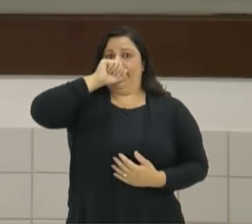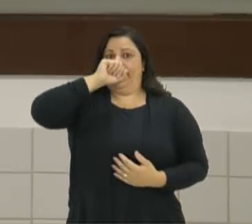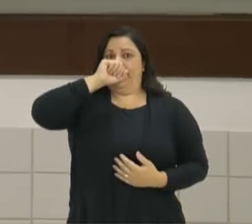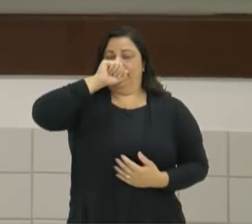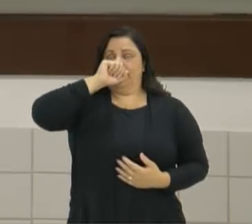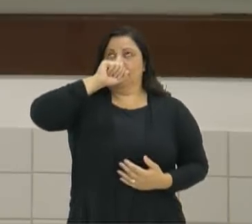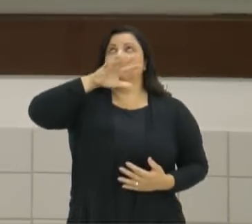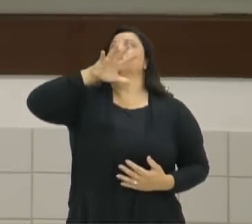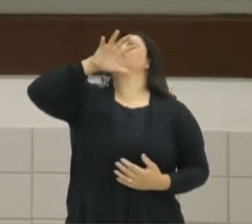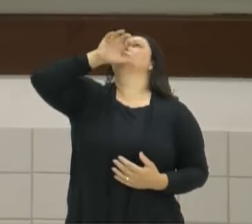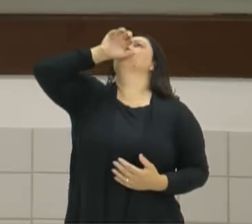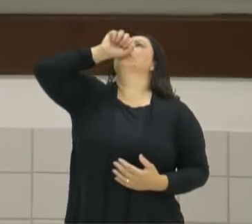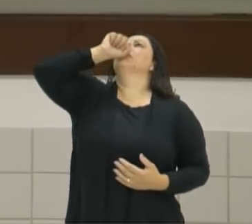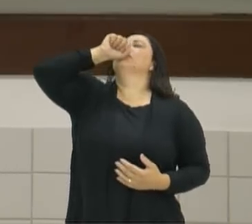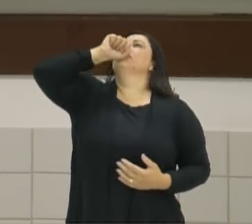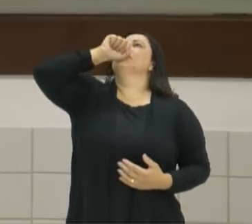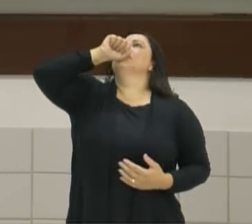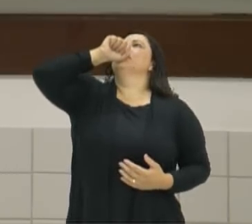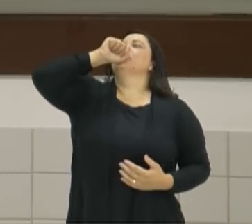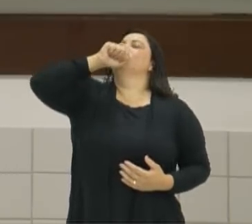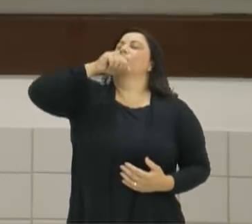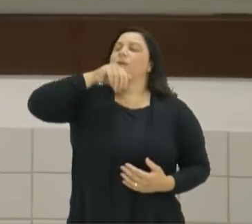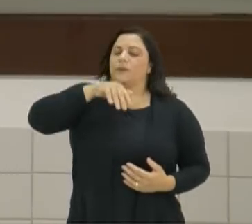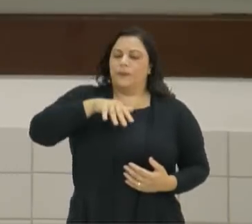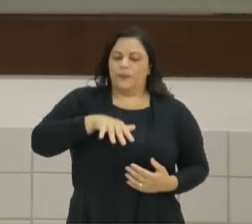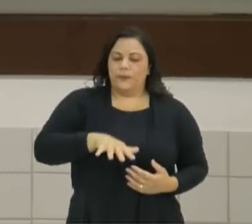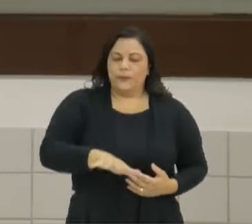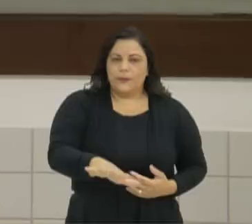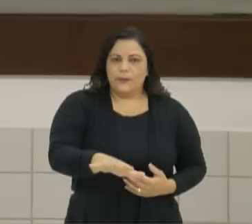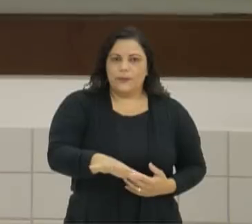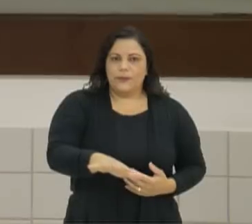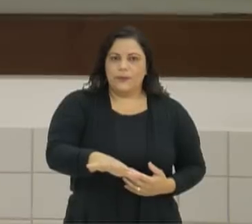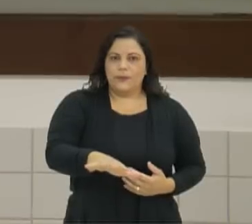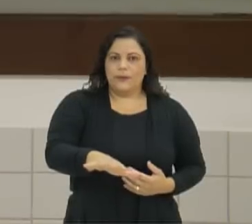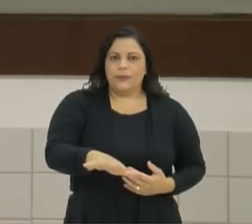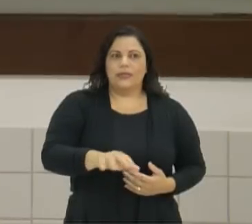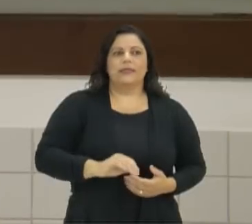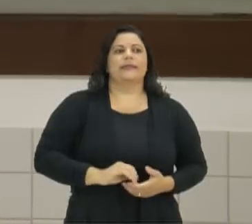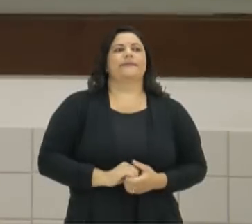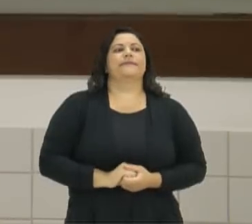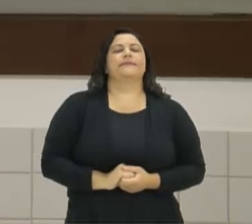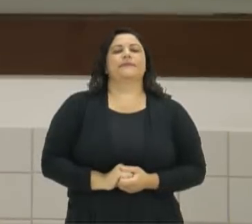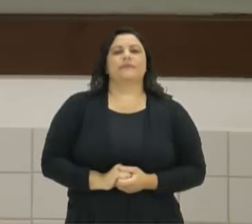Eu puxo o ar quando eu estou com a cabeça para fora da água e